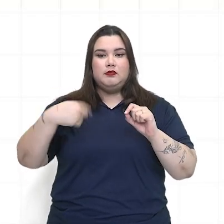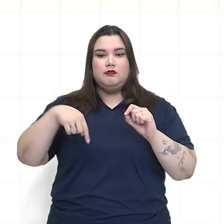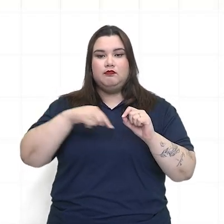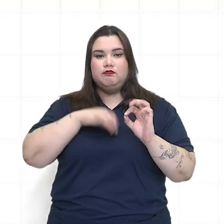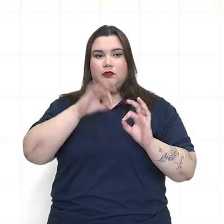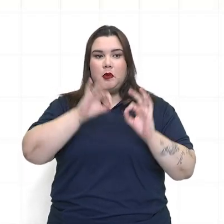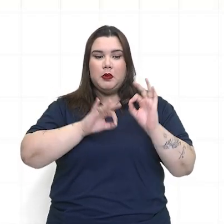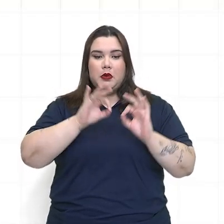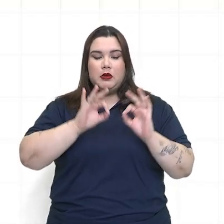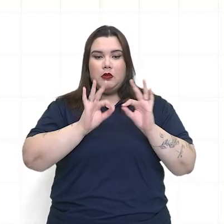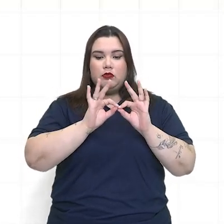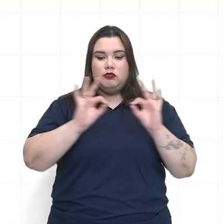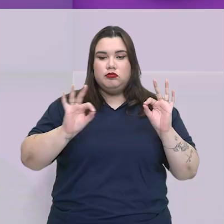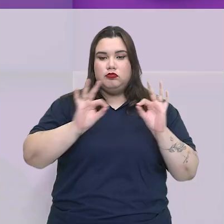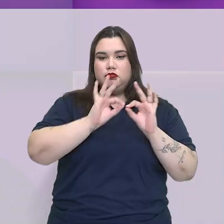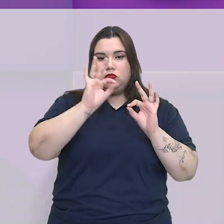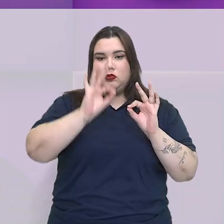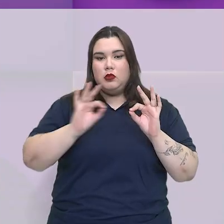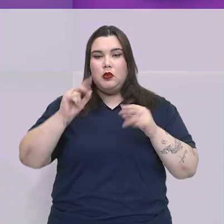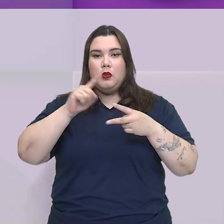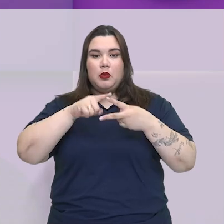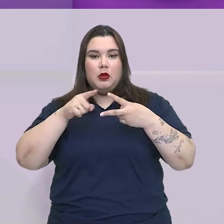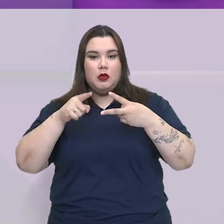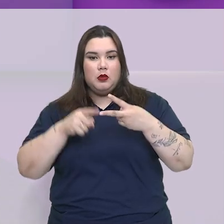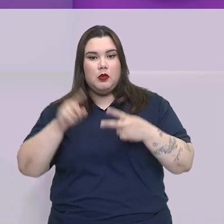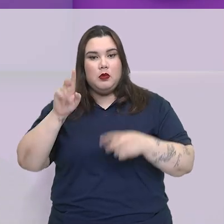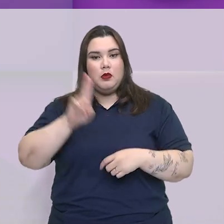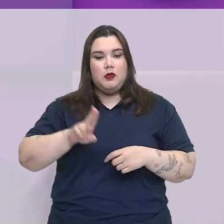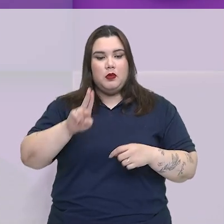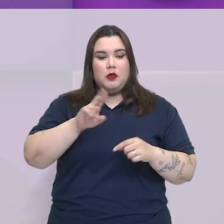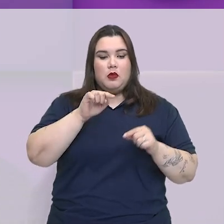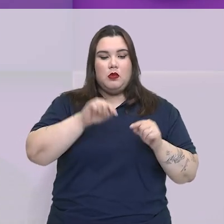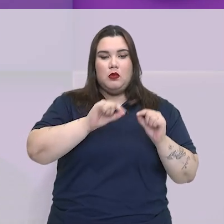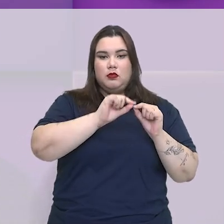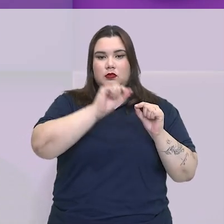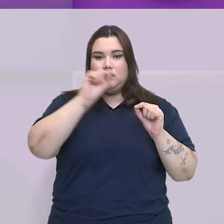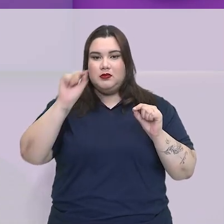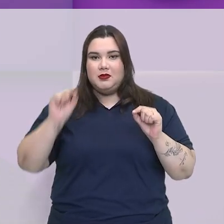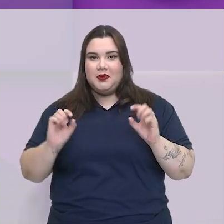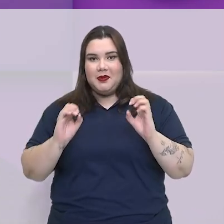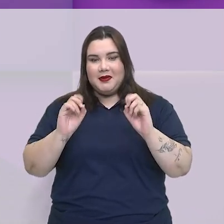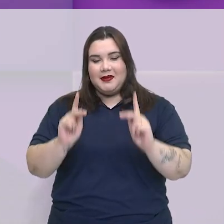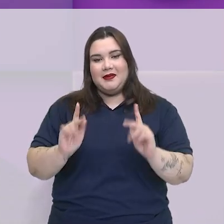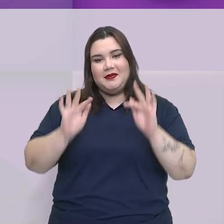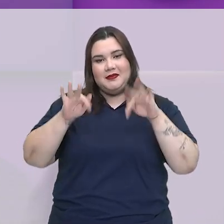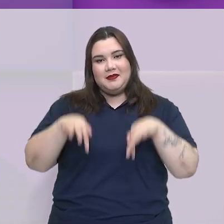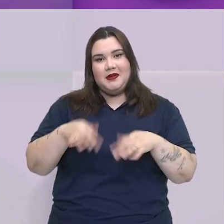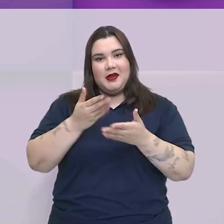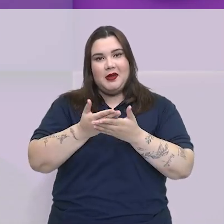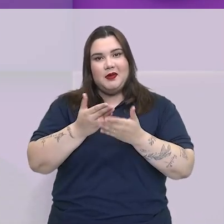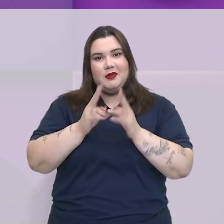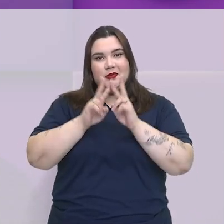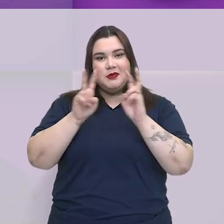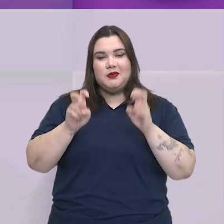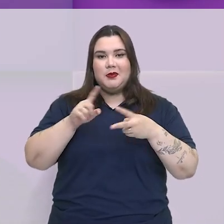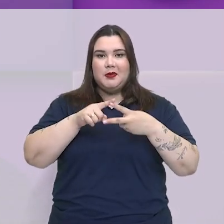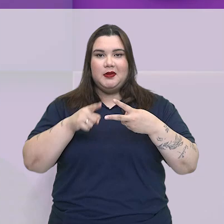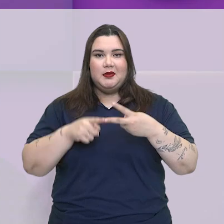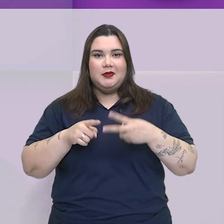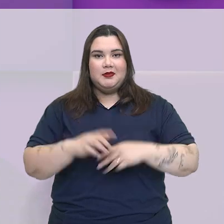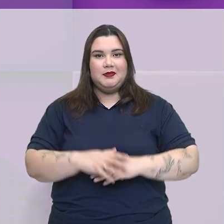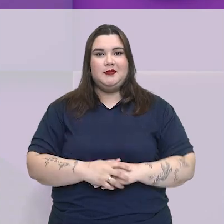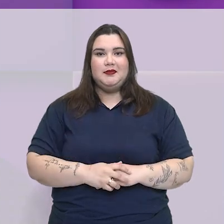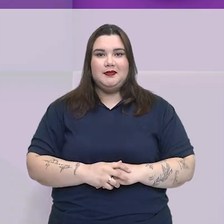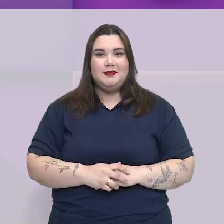nossas medições de ângulos com o uso do transferidor. Então, essa foi a nossa aula sobre ângulos.